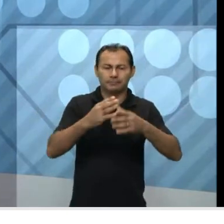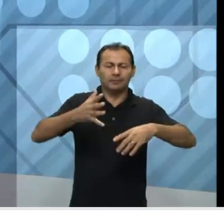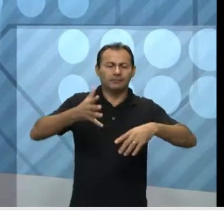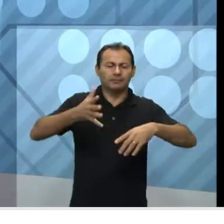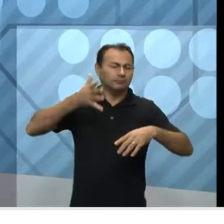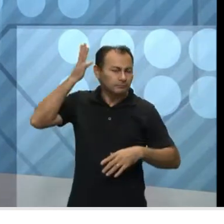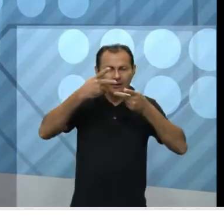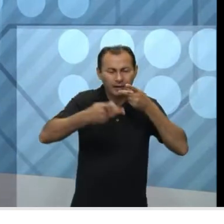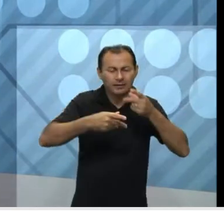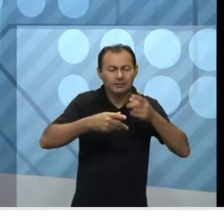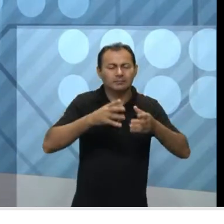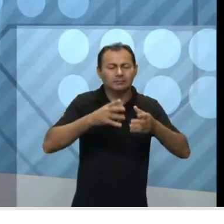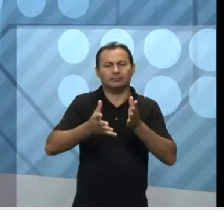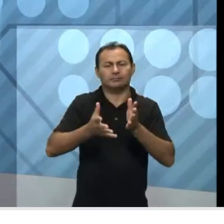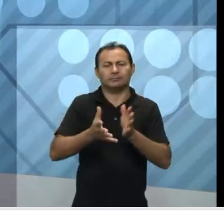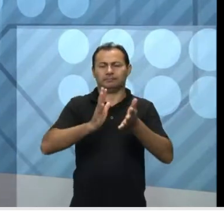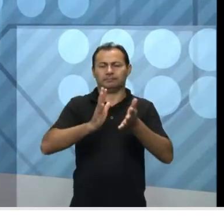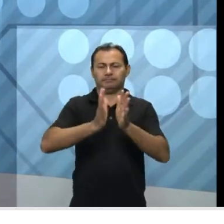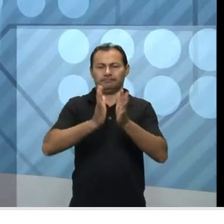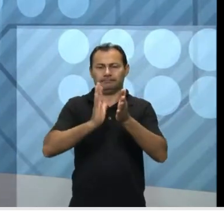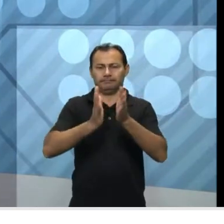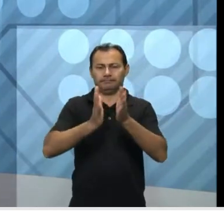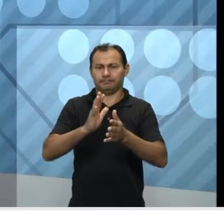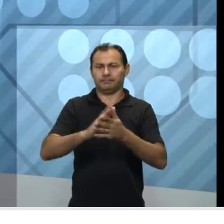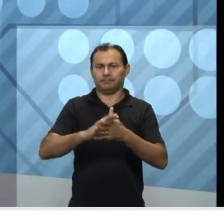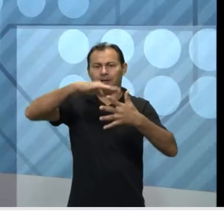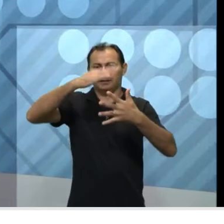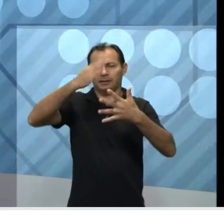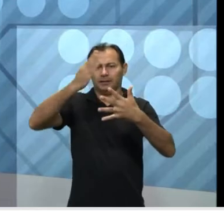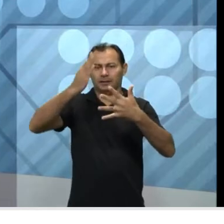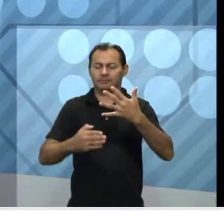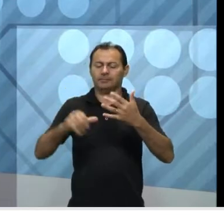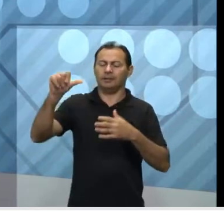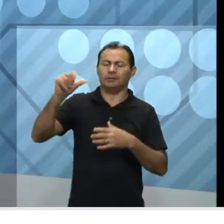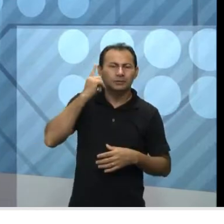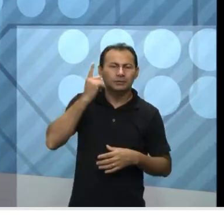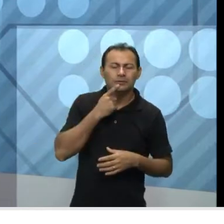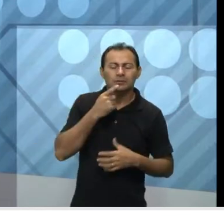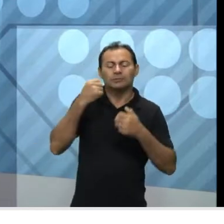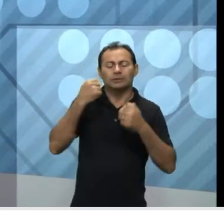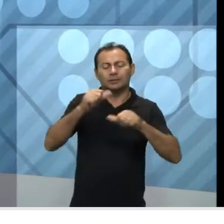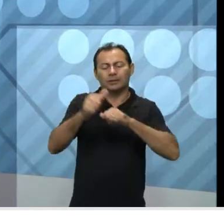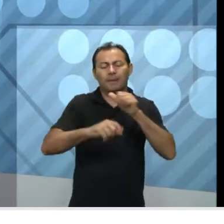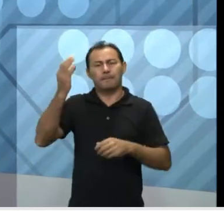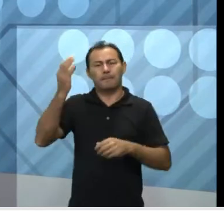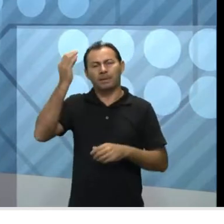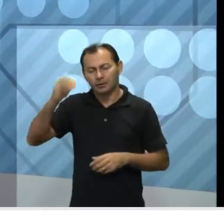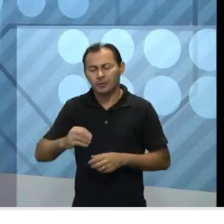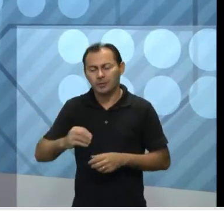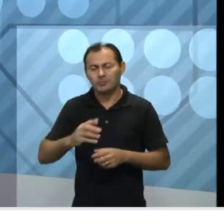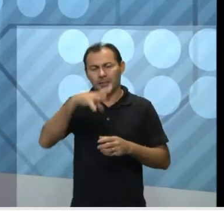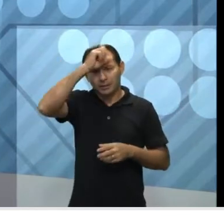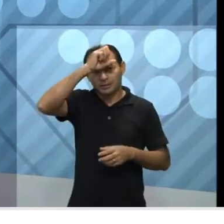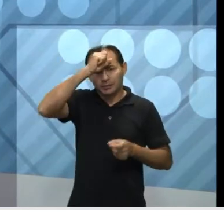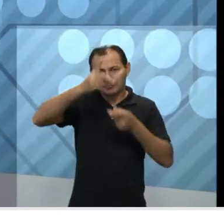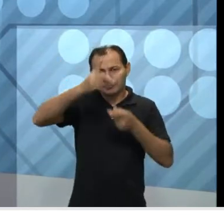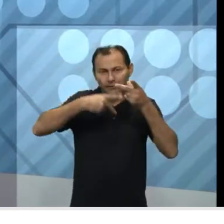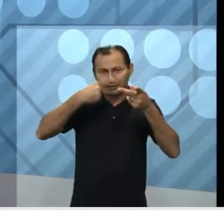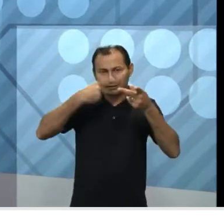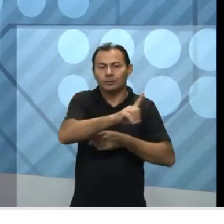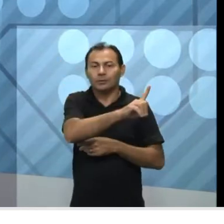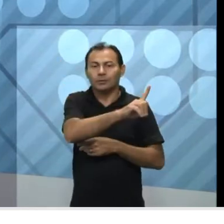seria prejudicial, que os surdos poderiam se tornar preguiçosos para aprender a falar, durante quase 100 anos. Então